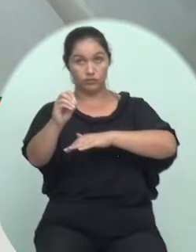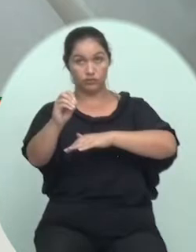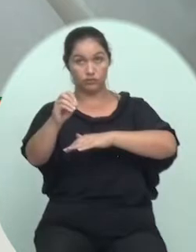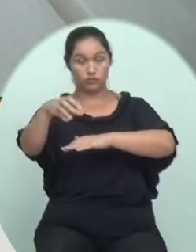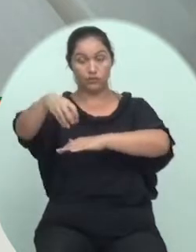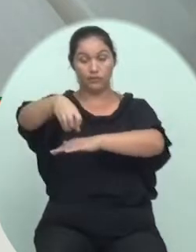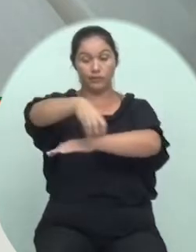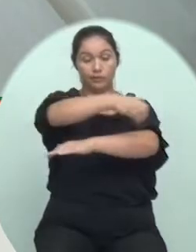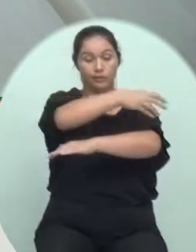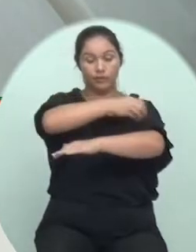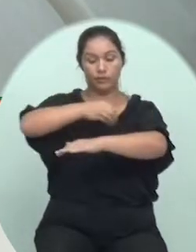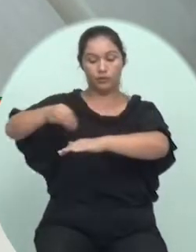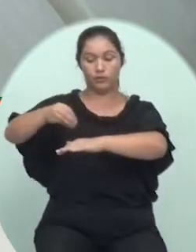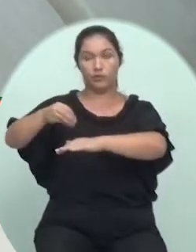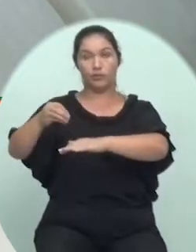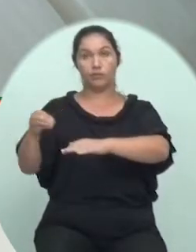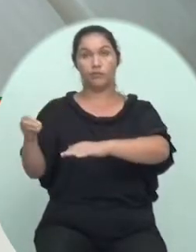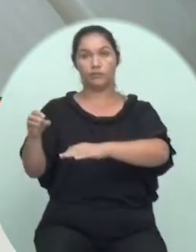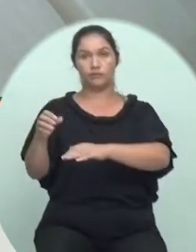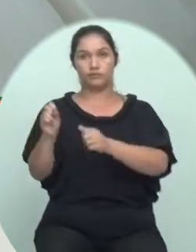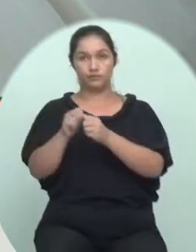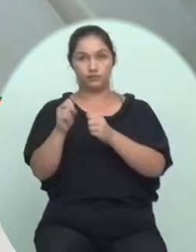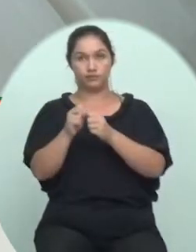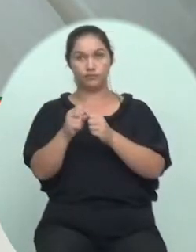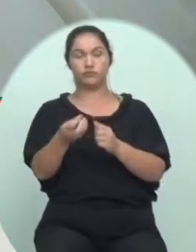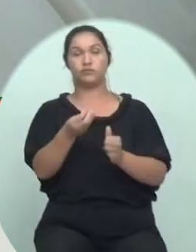Santa Augusta. Indicação